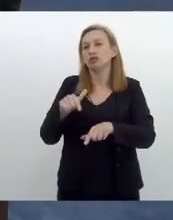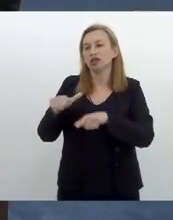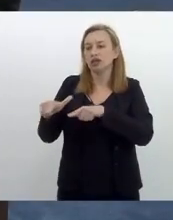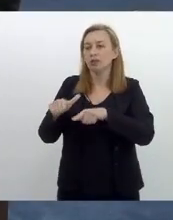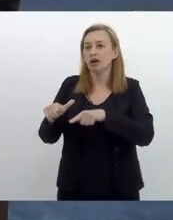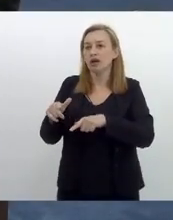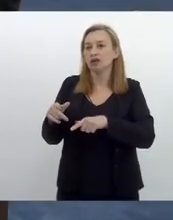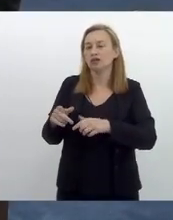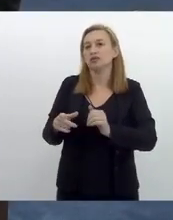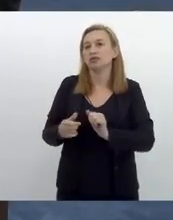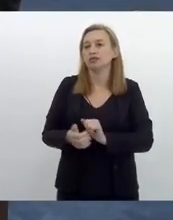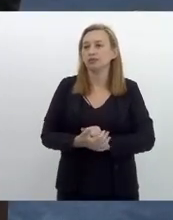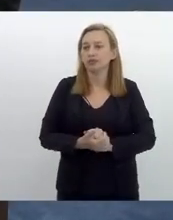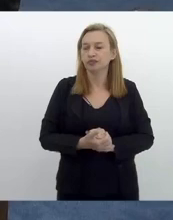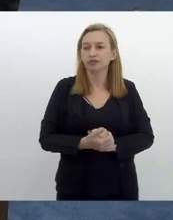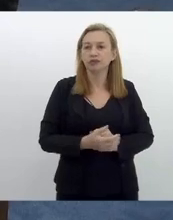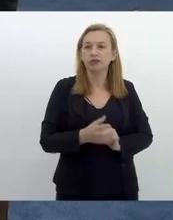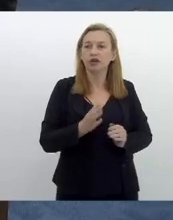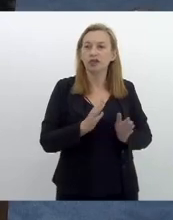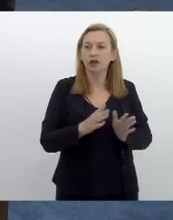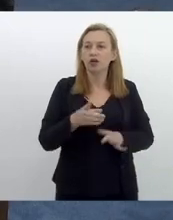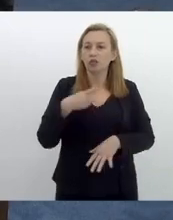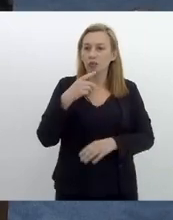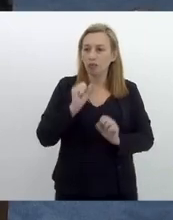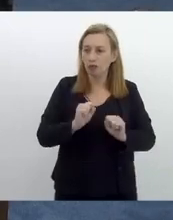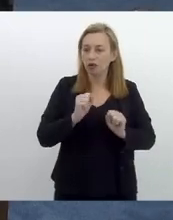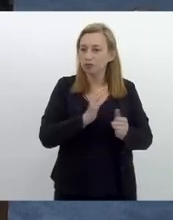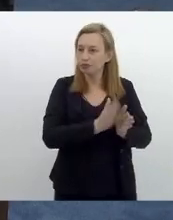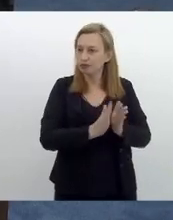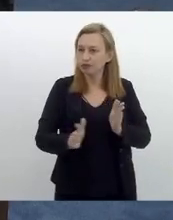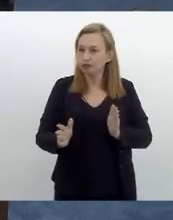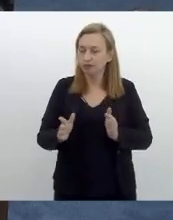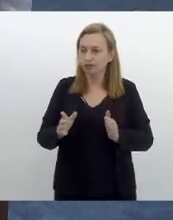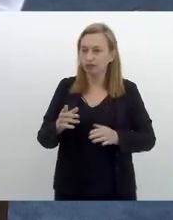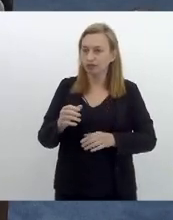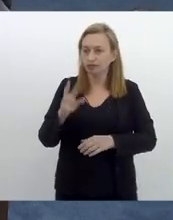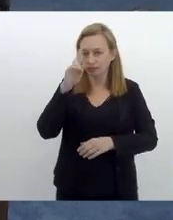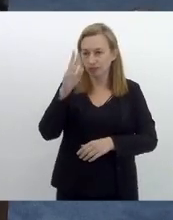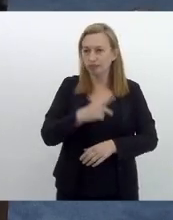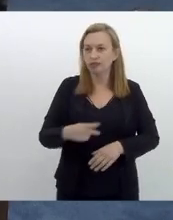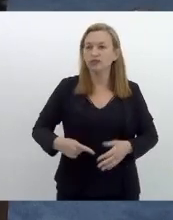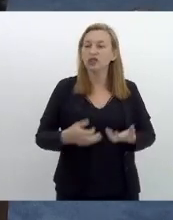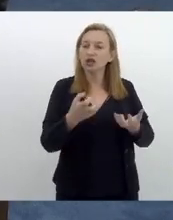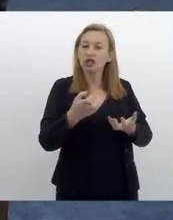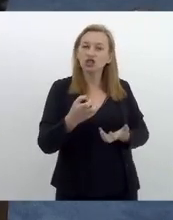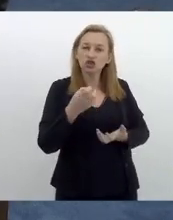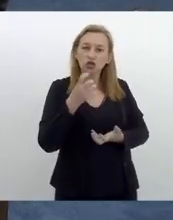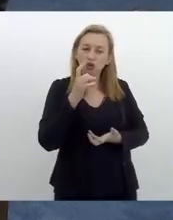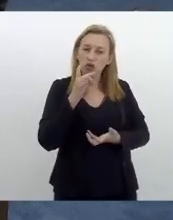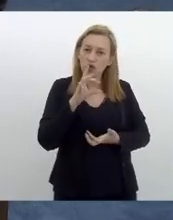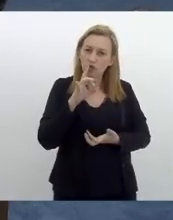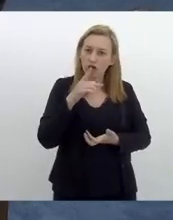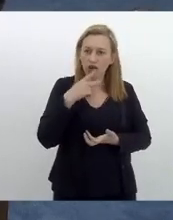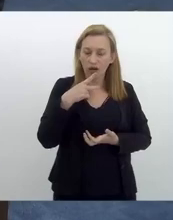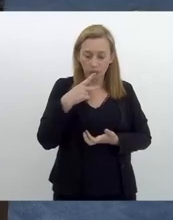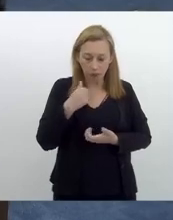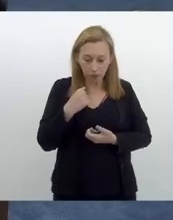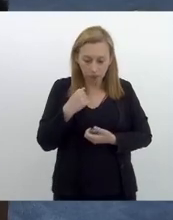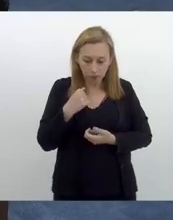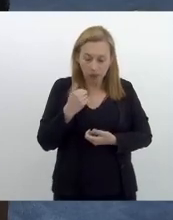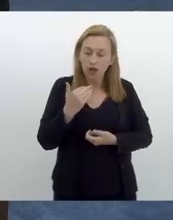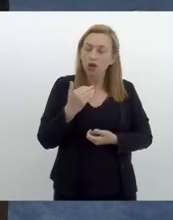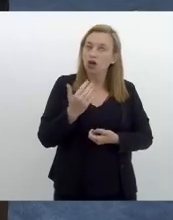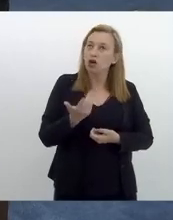Presidente posso fazer uma questão de ordem? Marta pelo PDT Obrigada eu queria só fazer uma ponderação porque no que